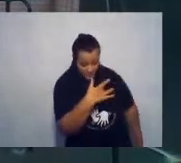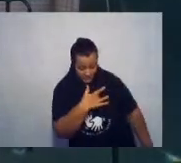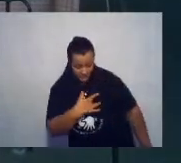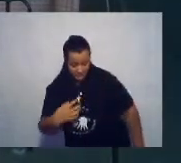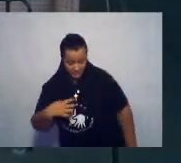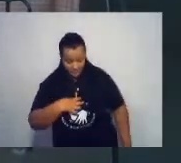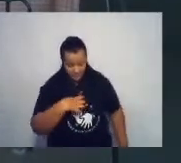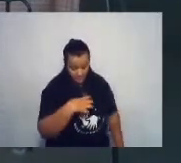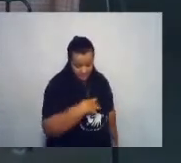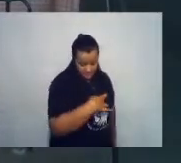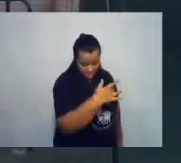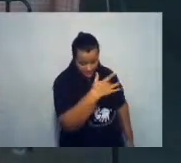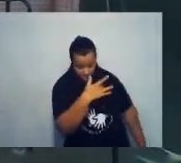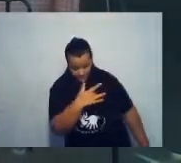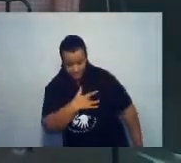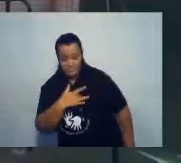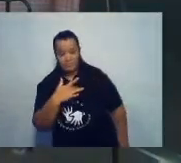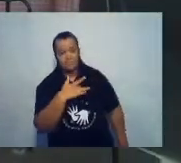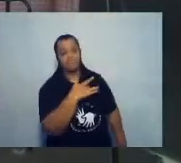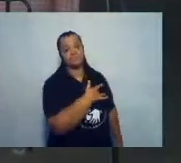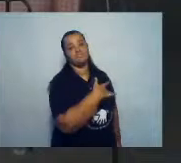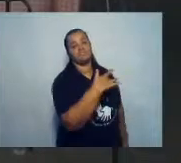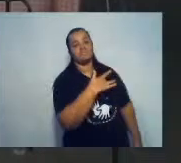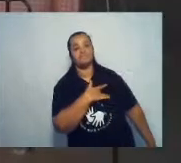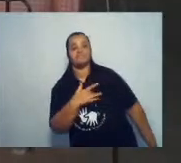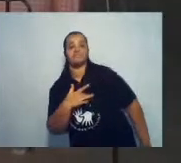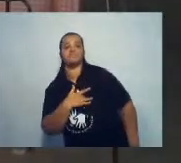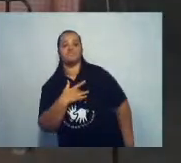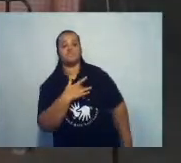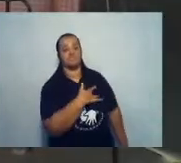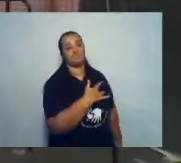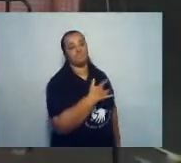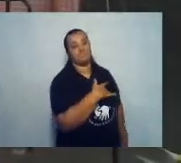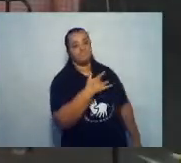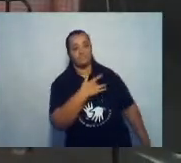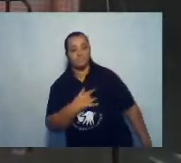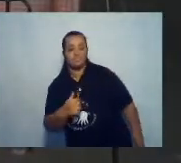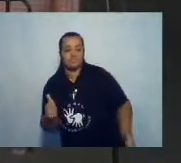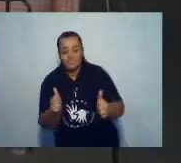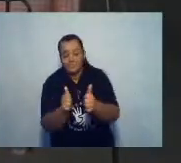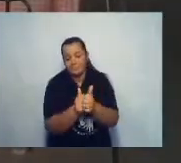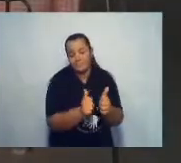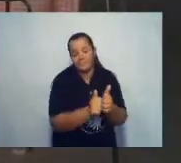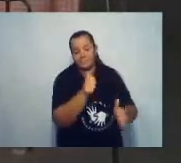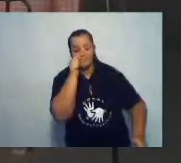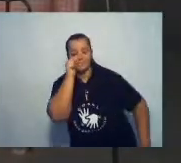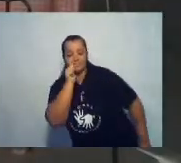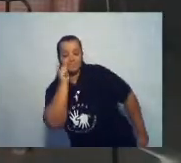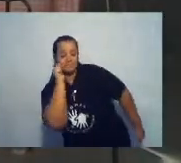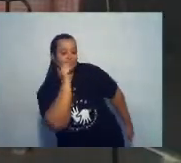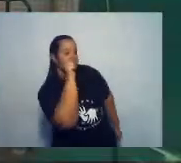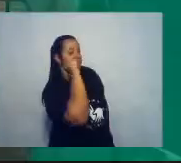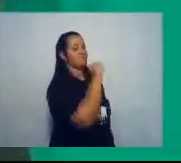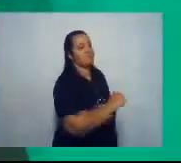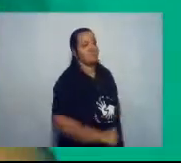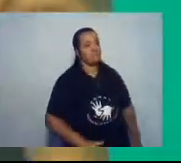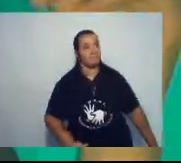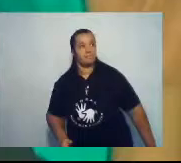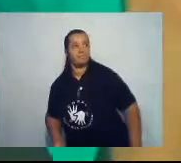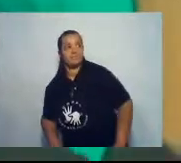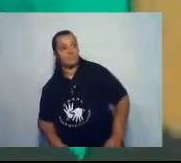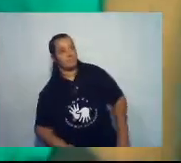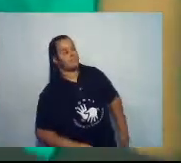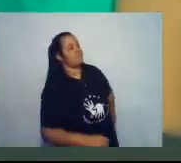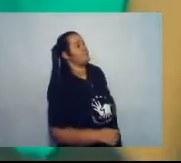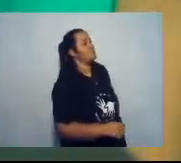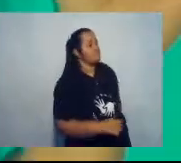Apaixonadinha, você me deixou. Apaixonadinha, você me deixou. Vem ficar perto da sua menina.